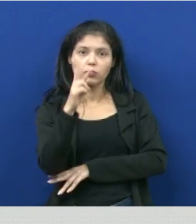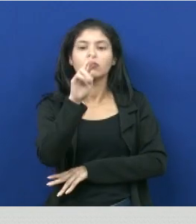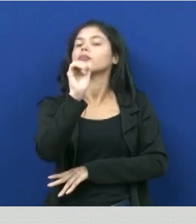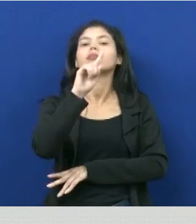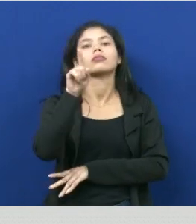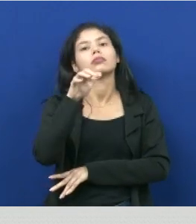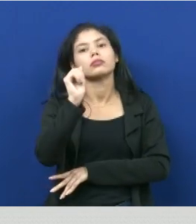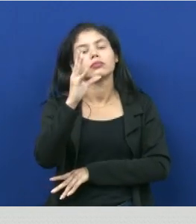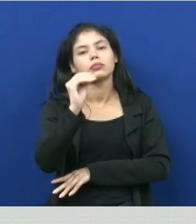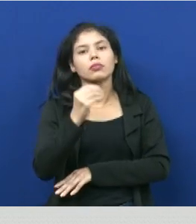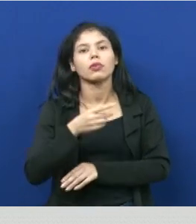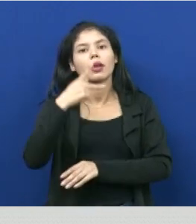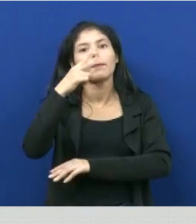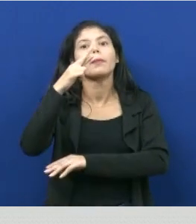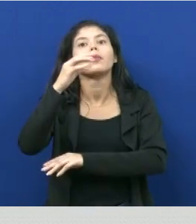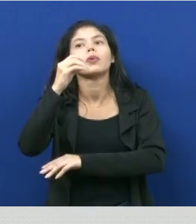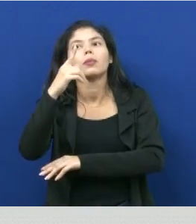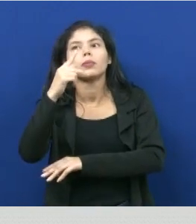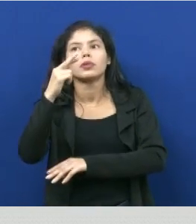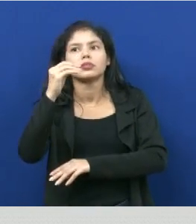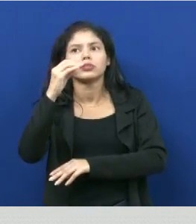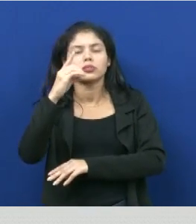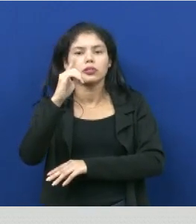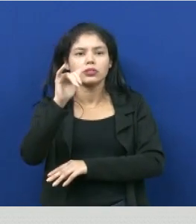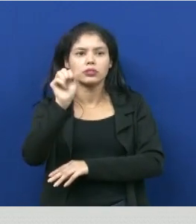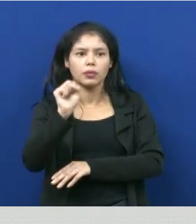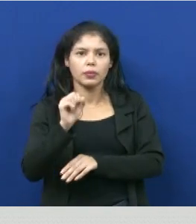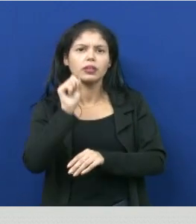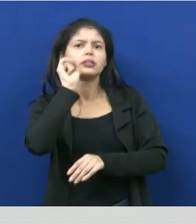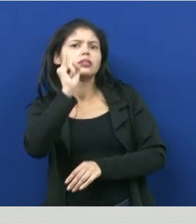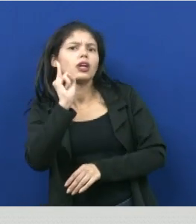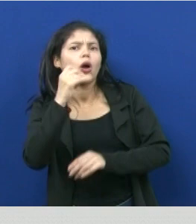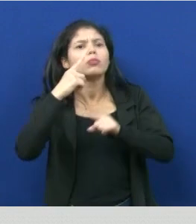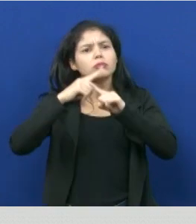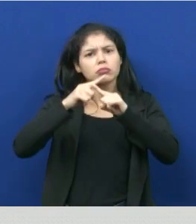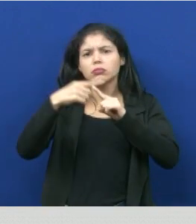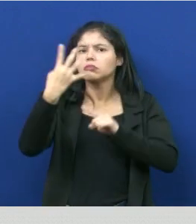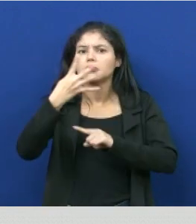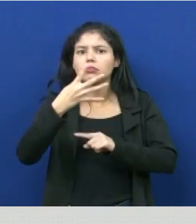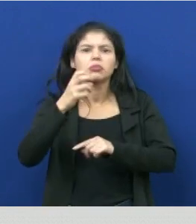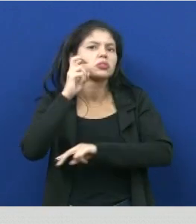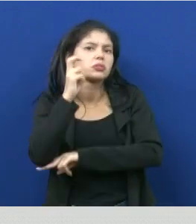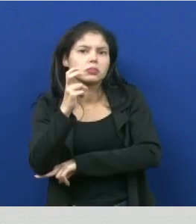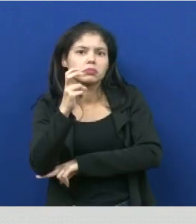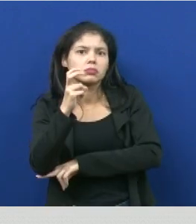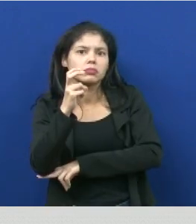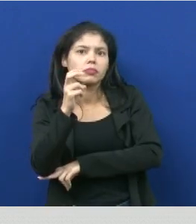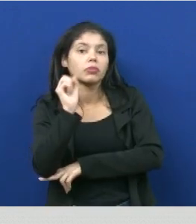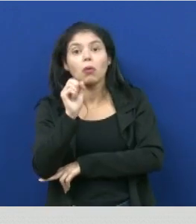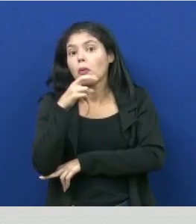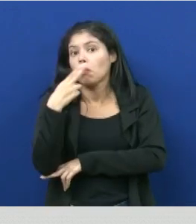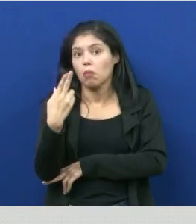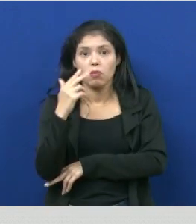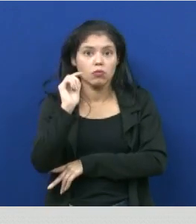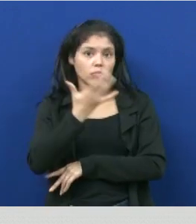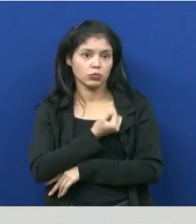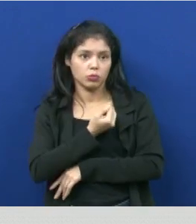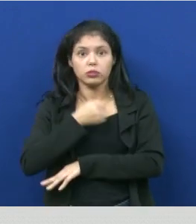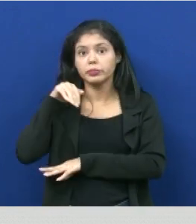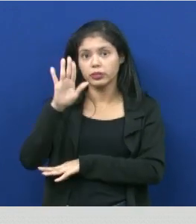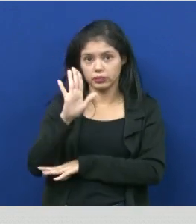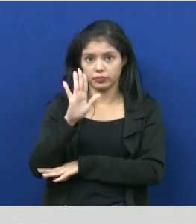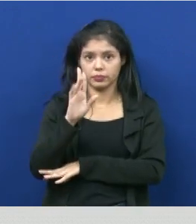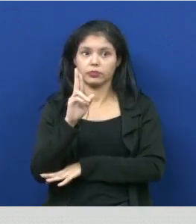são proporcionais. Talvez você me perguntasse, e se eu multiplicasse por 4, por 5 ou por outros números